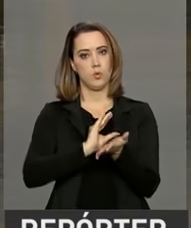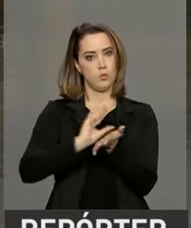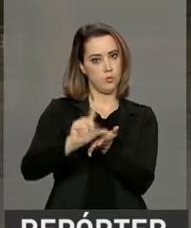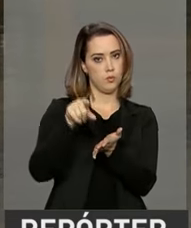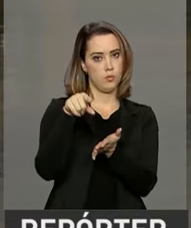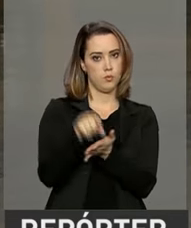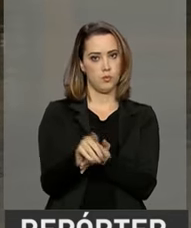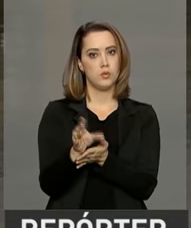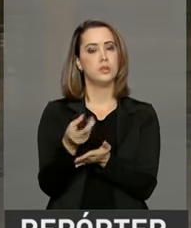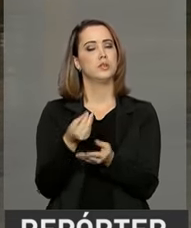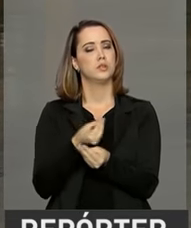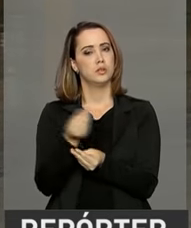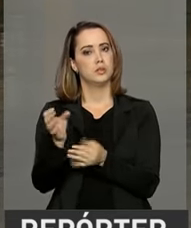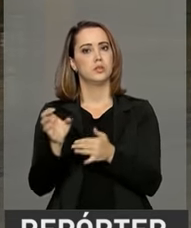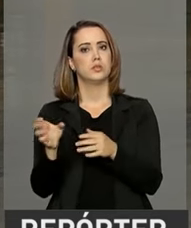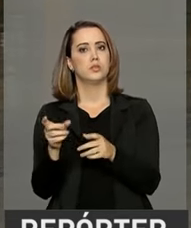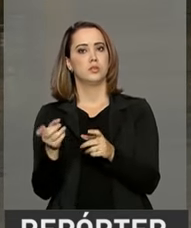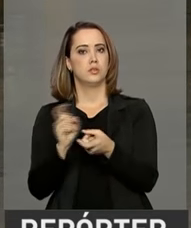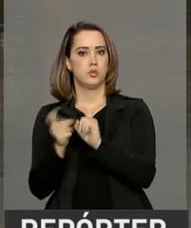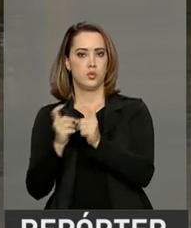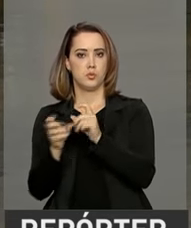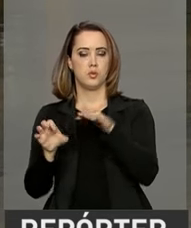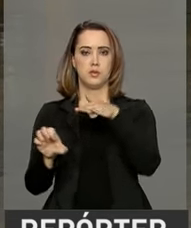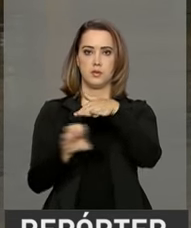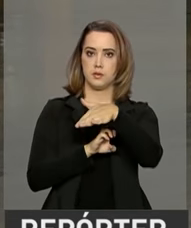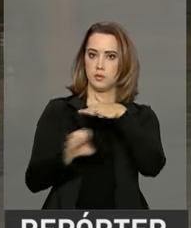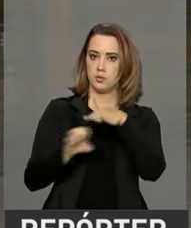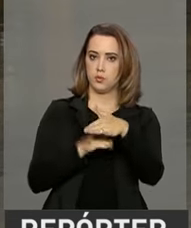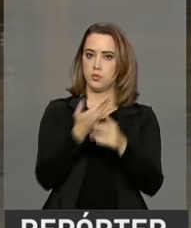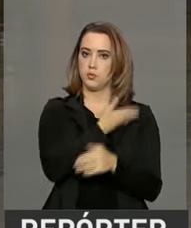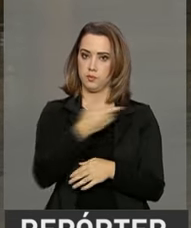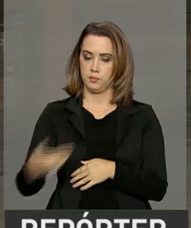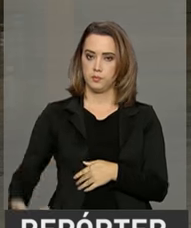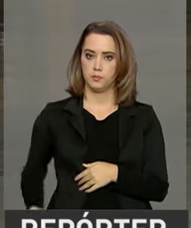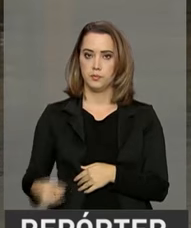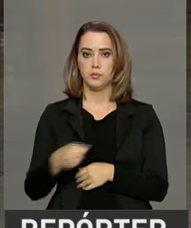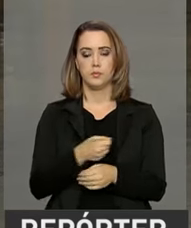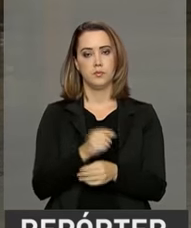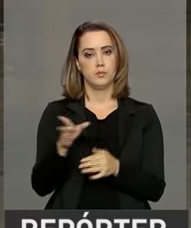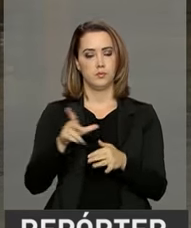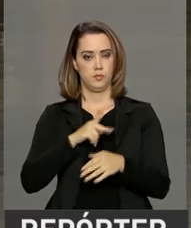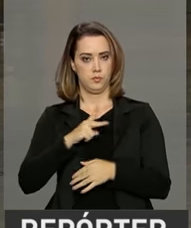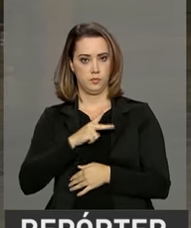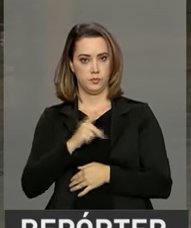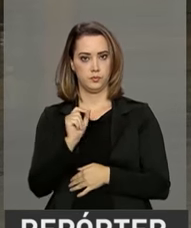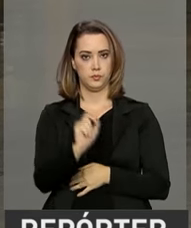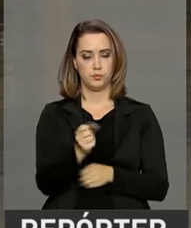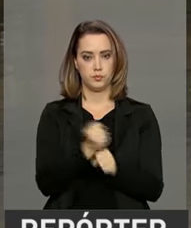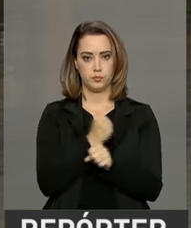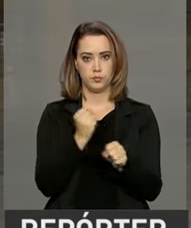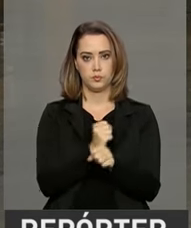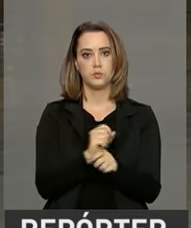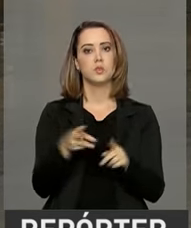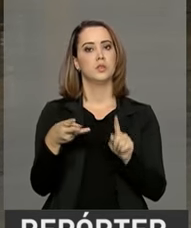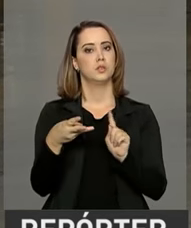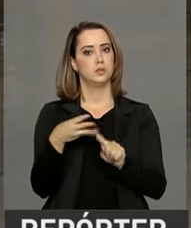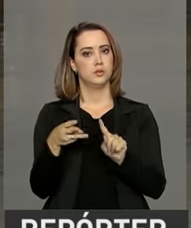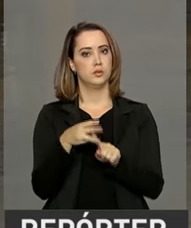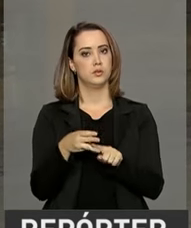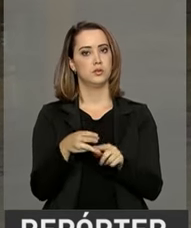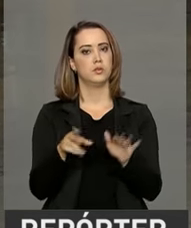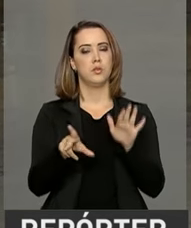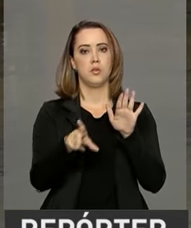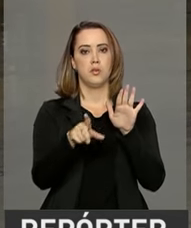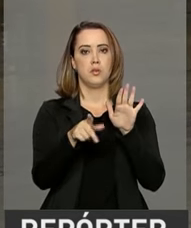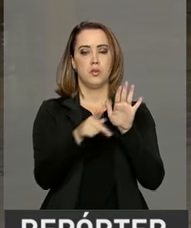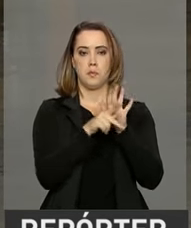caixa concessões e projetos de parceria público-privadas na área de infraestrutura e um projeto de lei que está em gestação